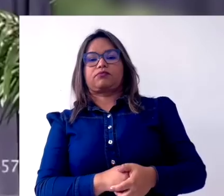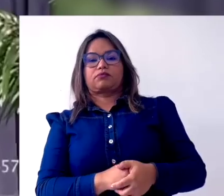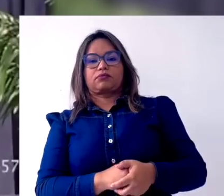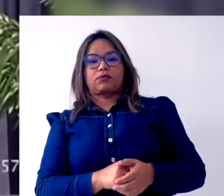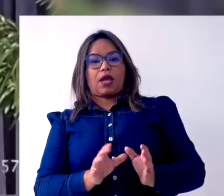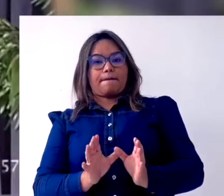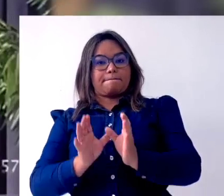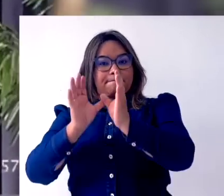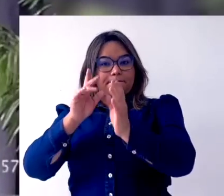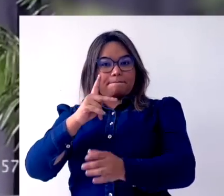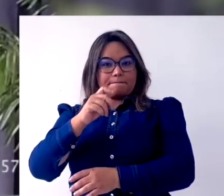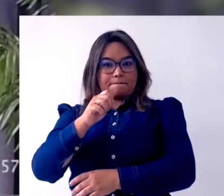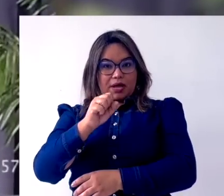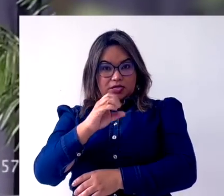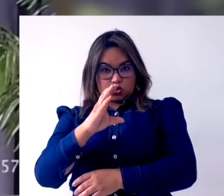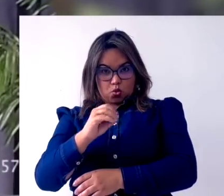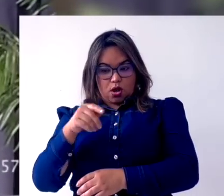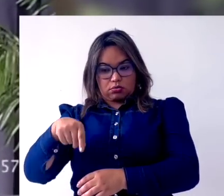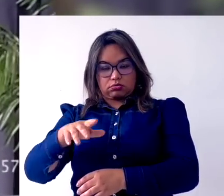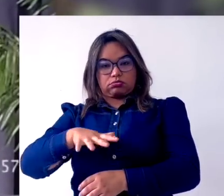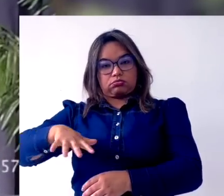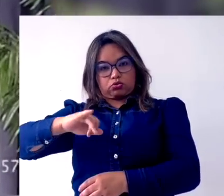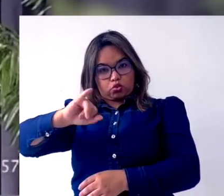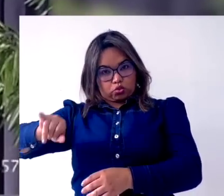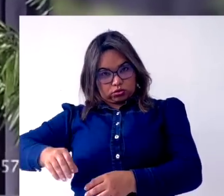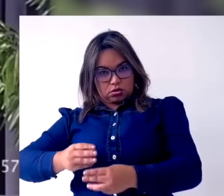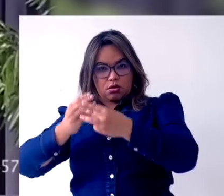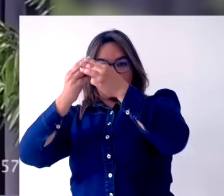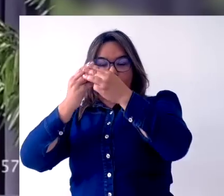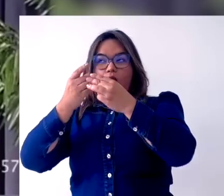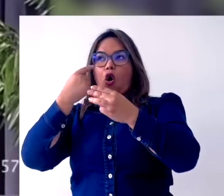era determinada pelas fases da lua.